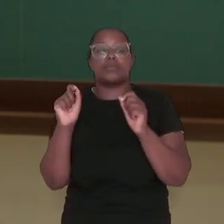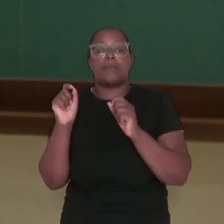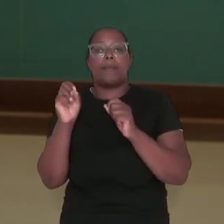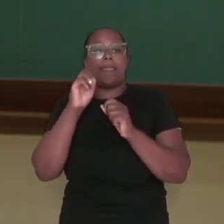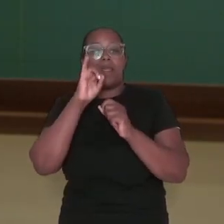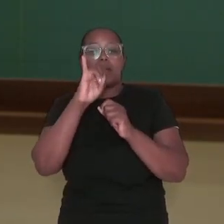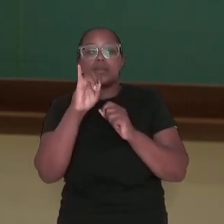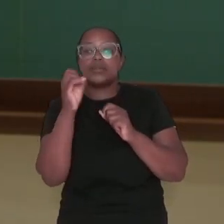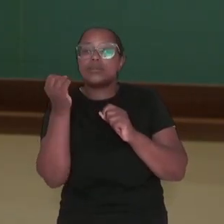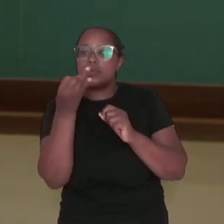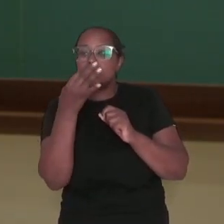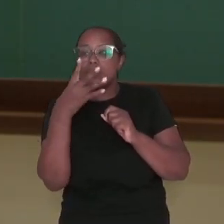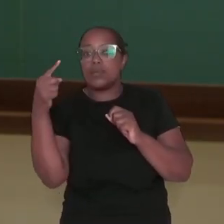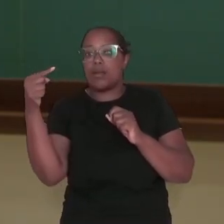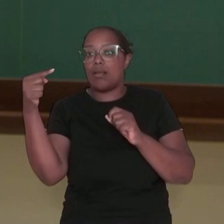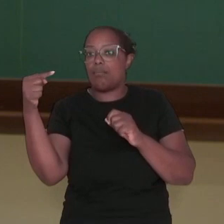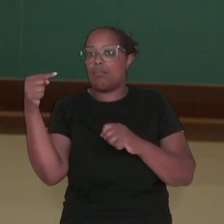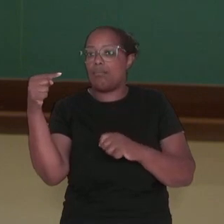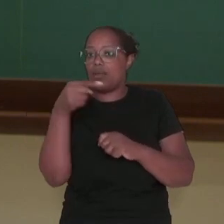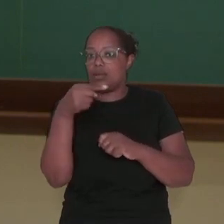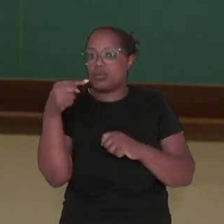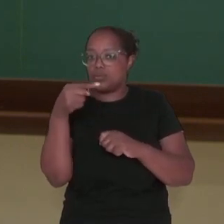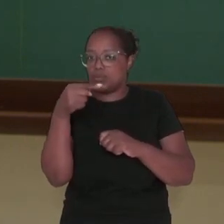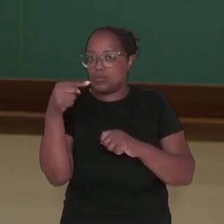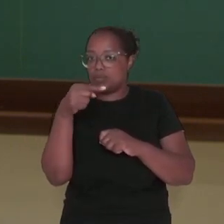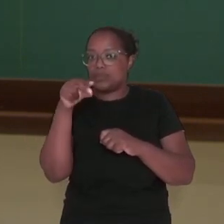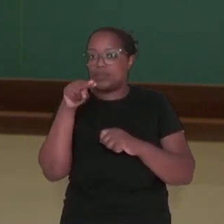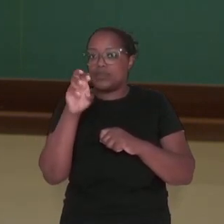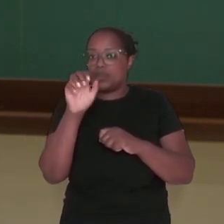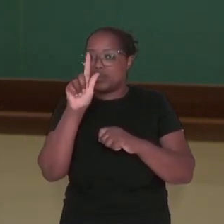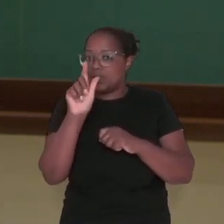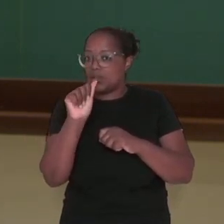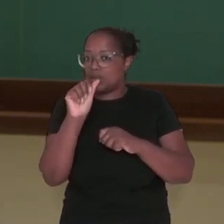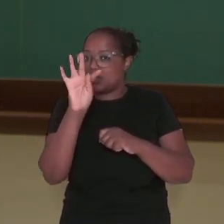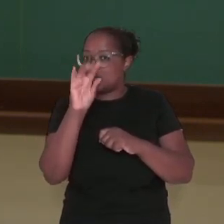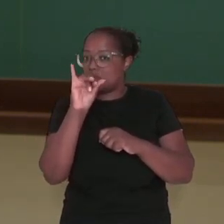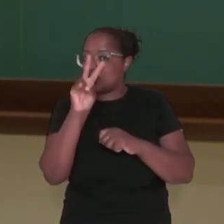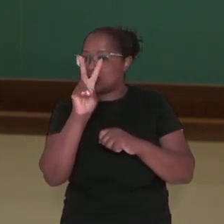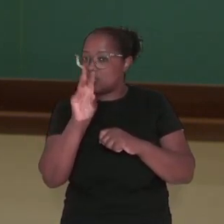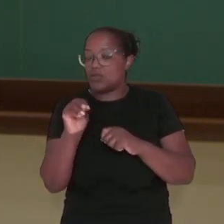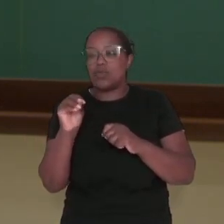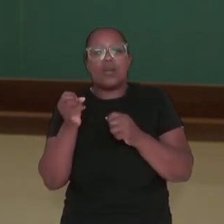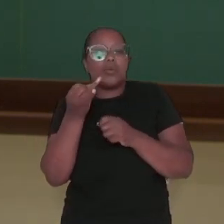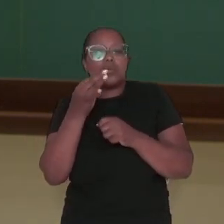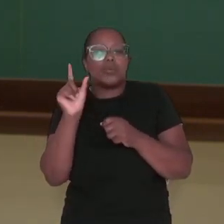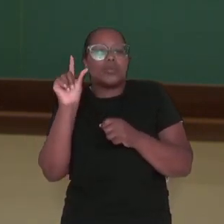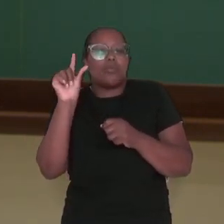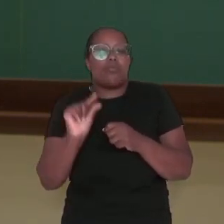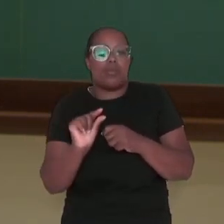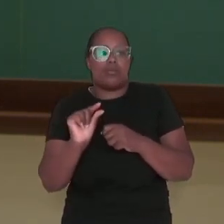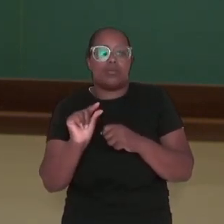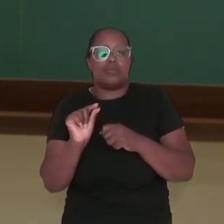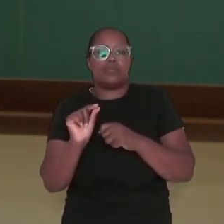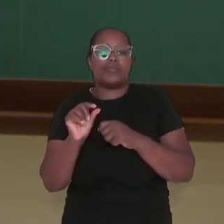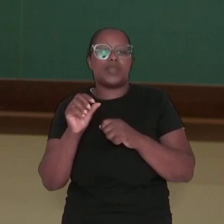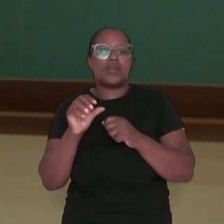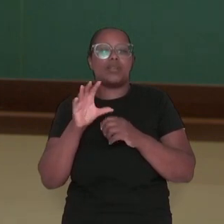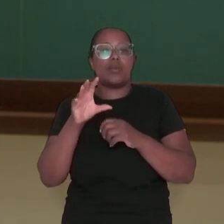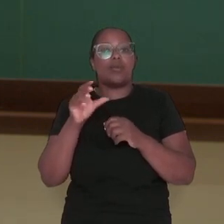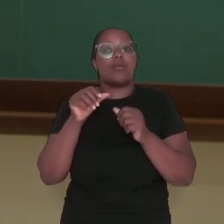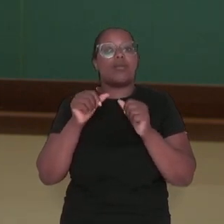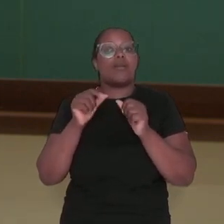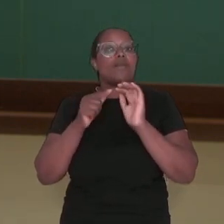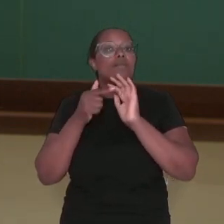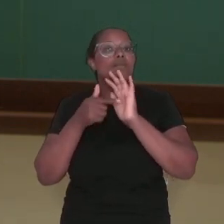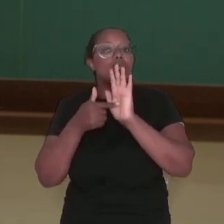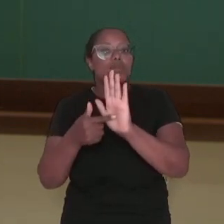é negativo, a gente está falando de um número bem pequeno. Quando é positivo, é um número bem grande. Então, peguei o